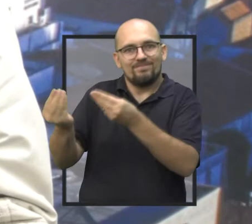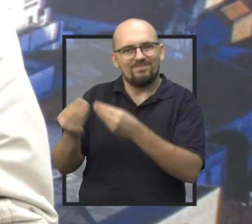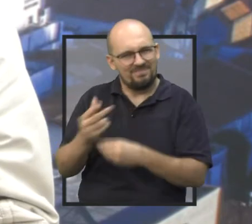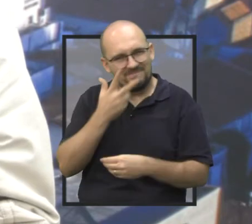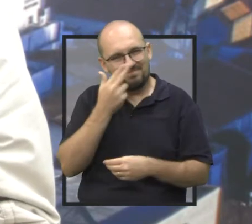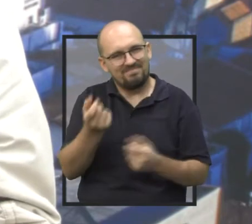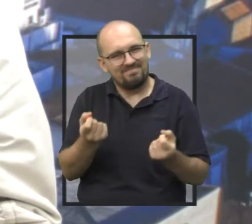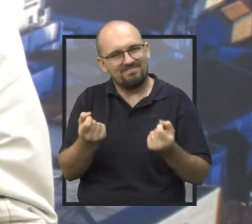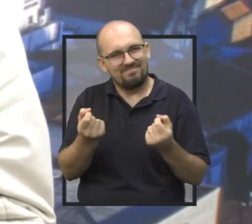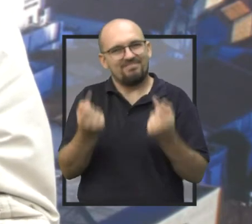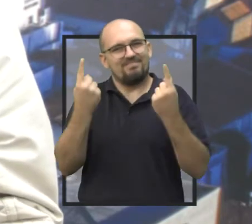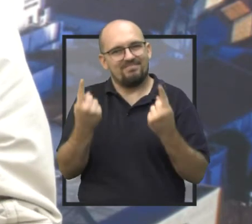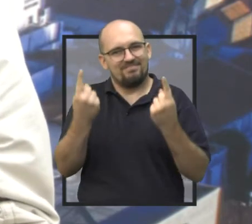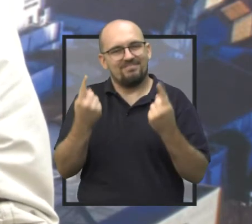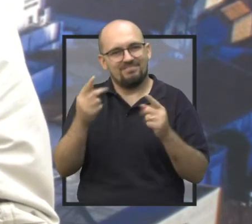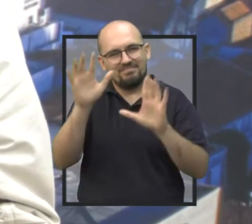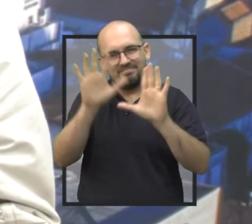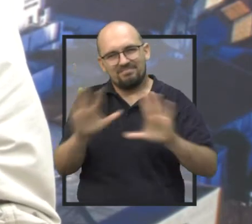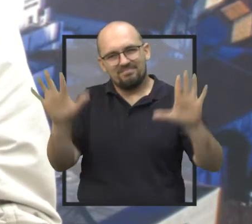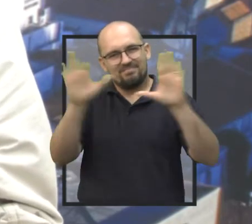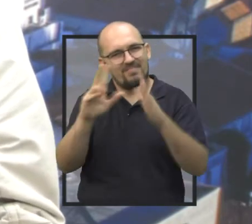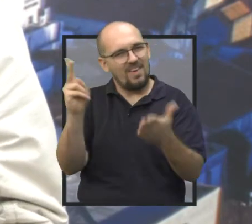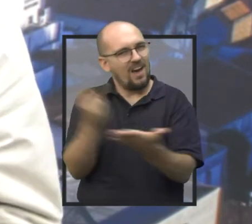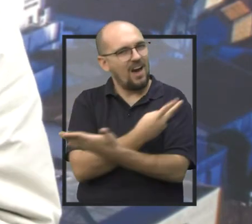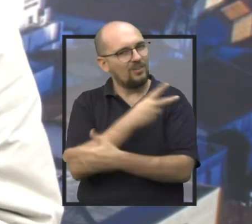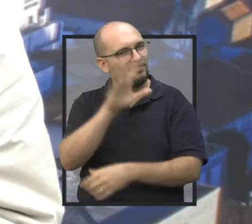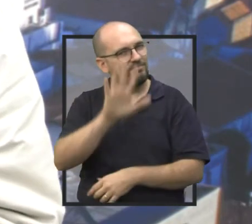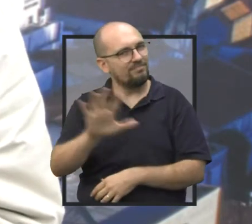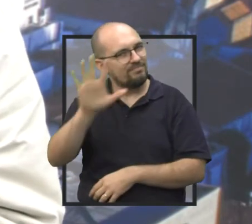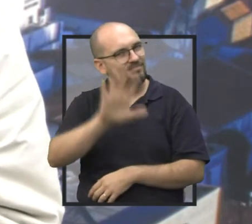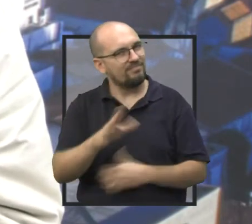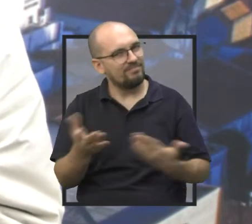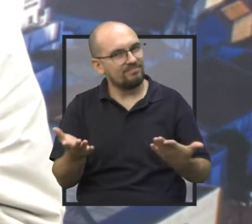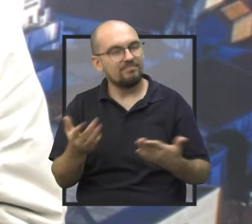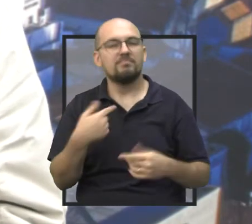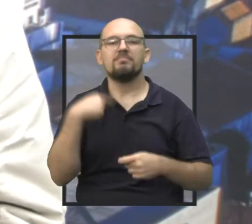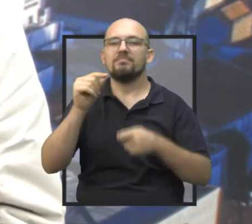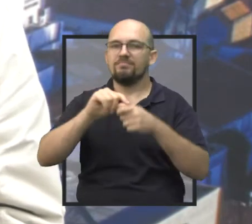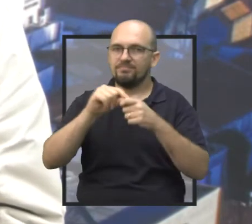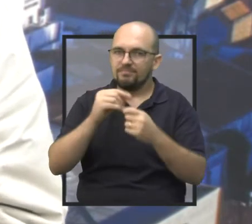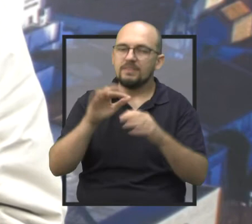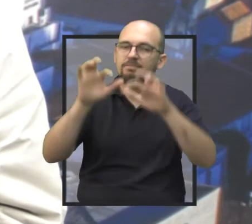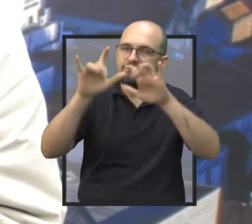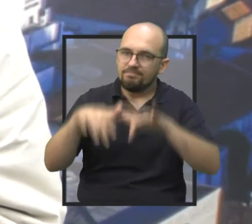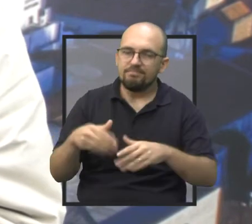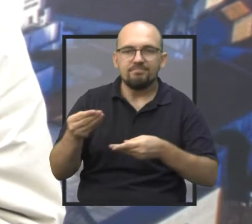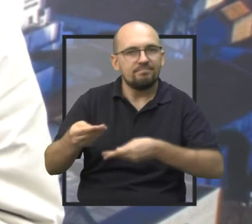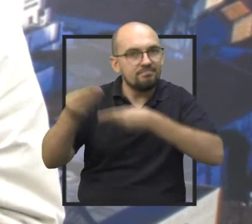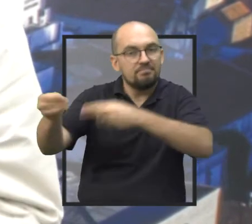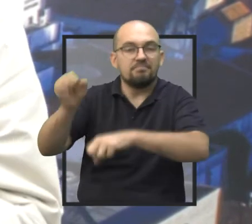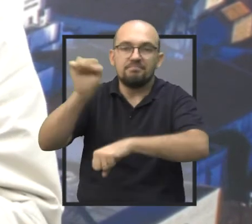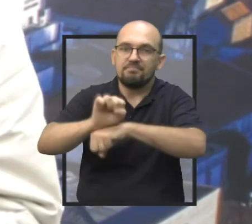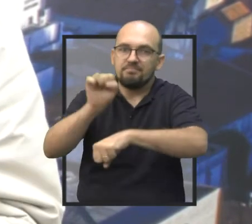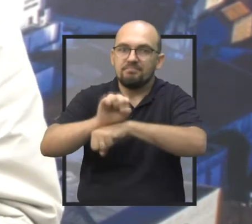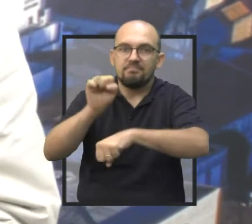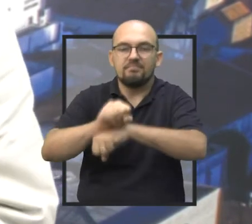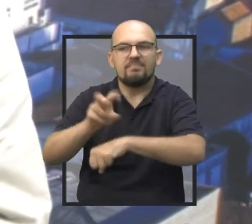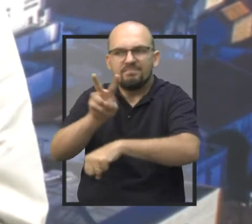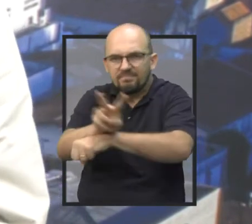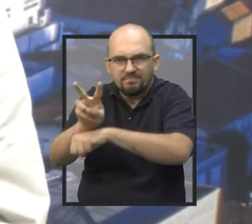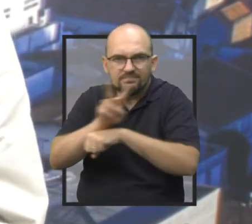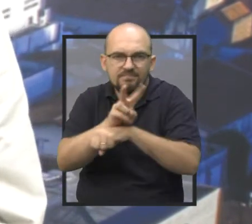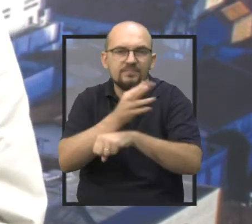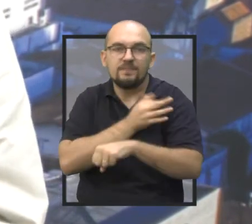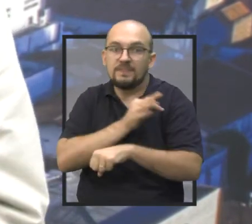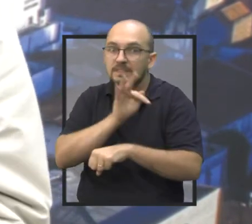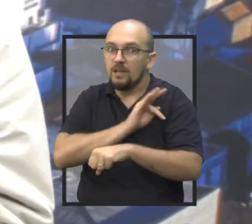É muita coincidência, né? Ou alguma coisa de errado está acontecendo. Então eu fiz esse requerimento e estou aguardando a resposta e estamos fiscalizando, porque